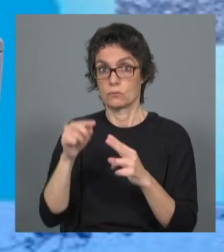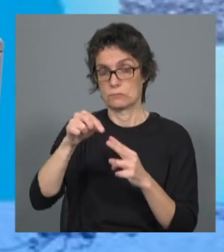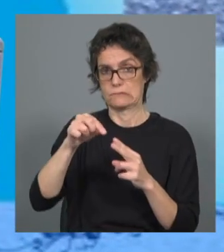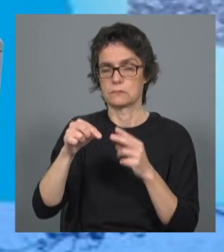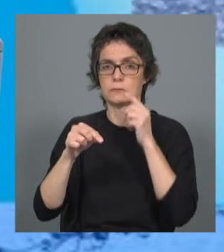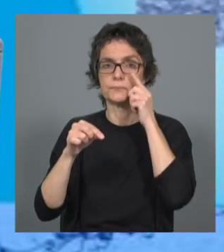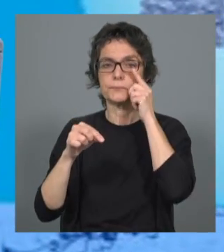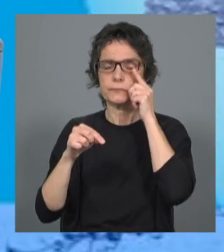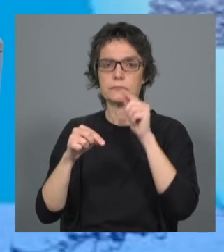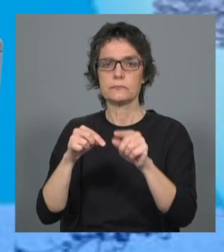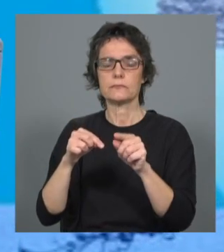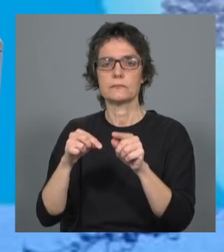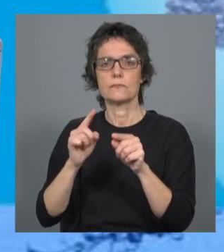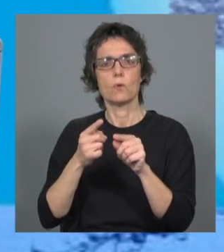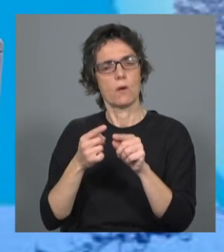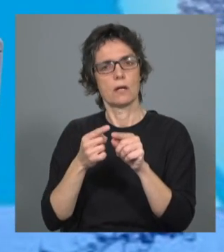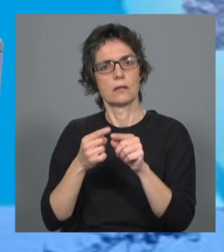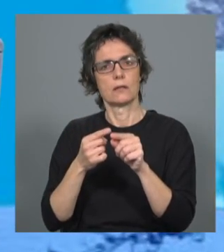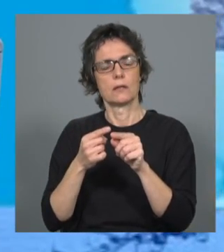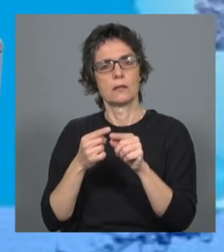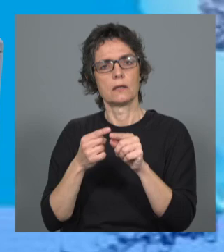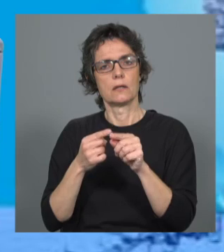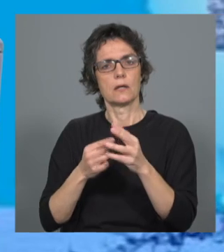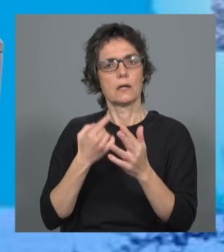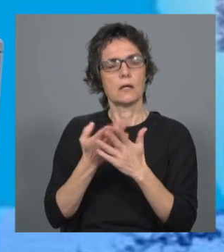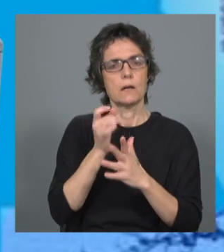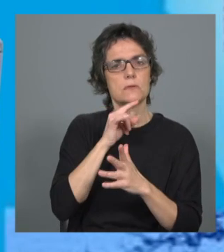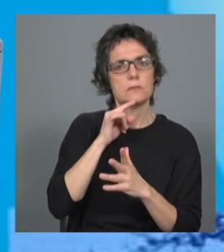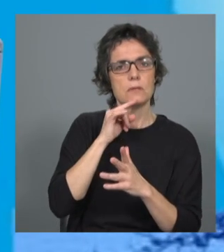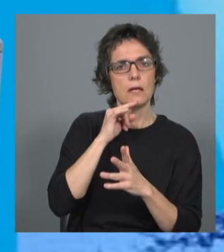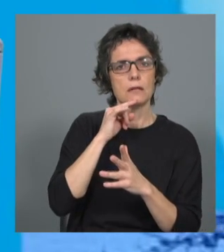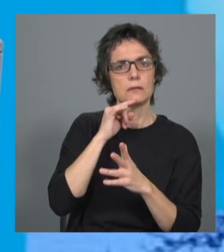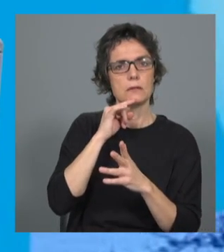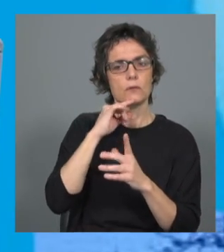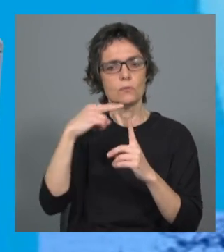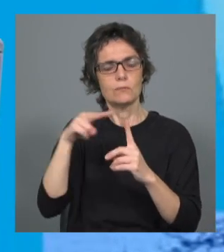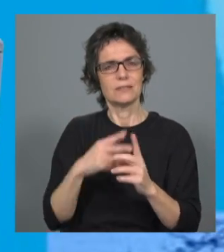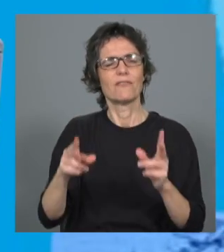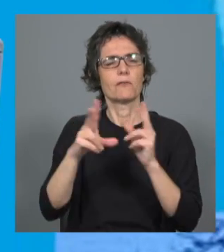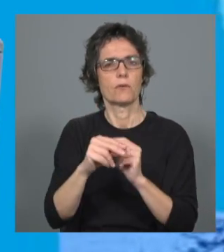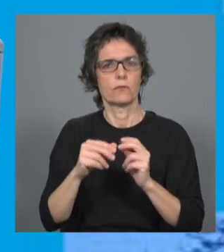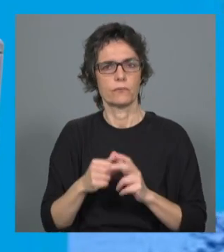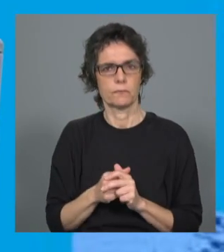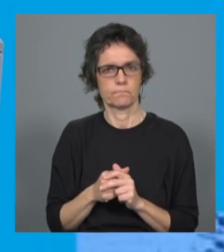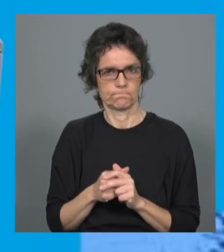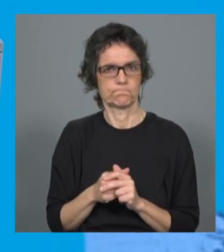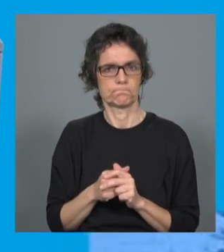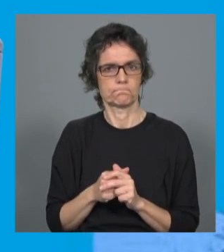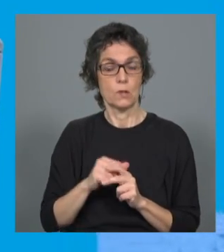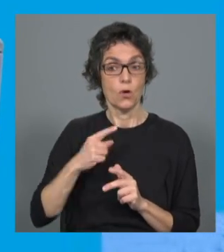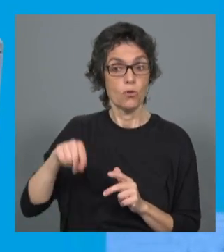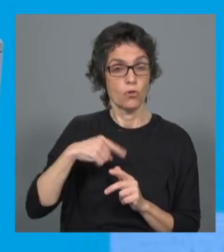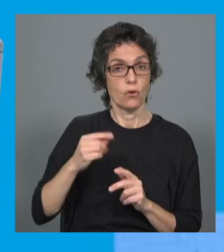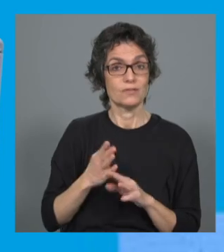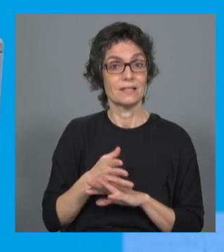foi exatamente trazer esse novo olhar, porque aquilo que nós quisemos trazer com a esperança não